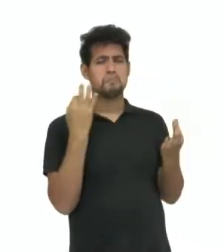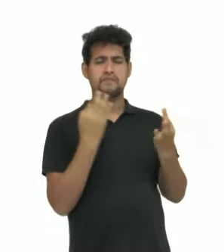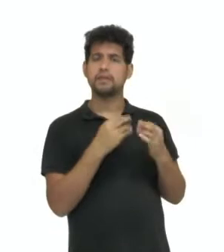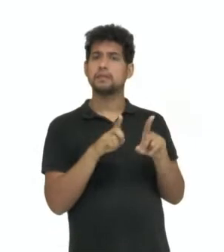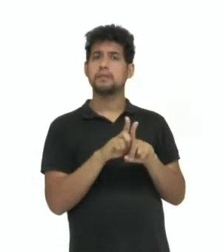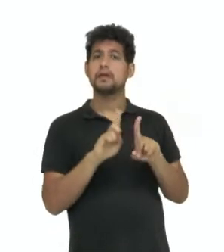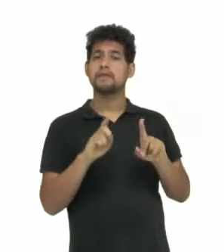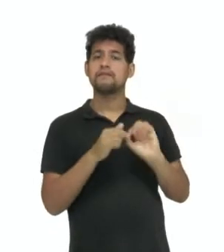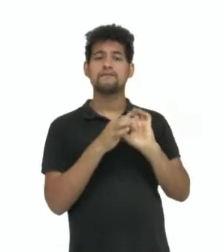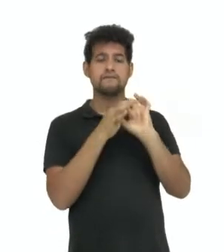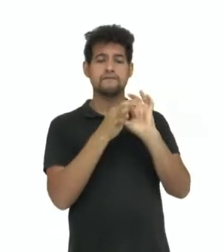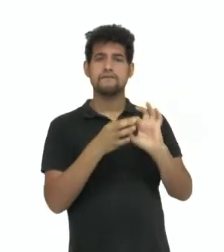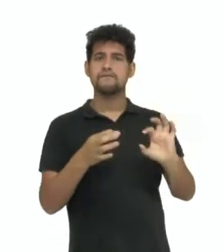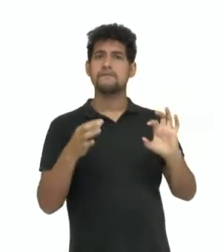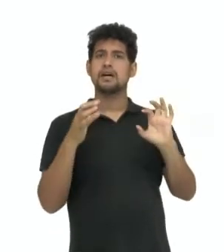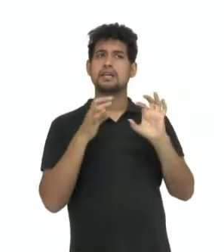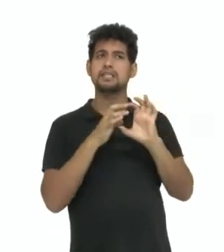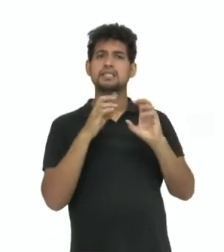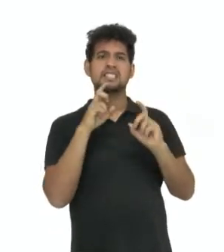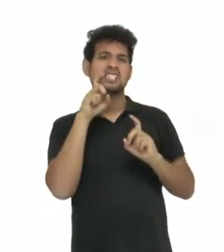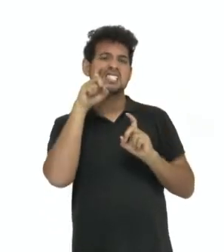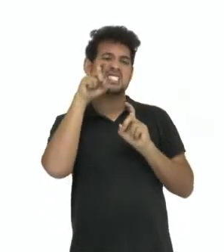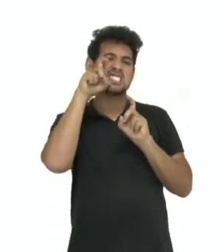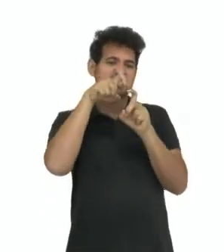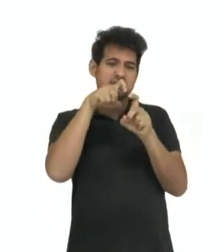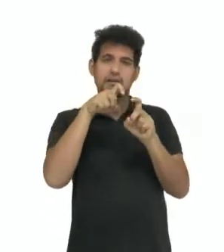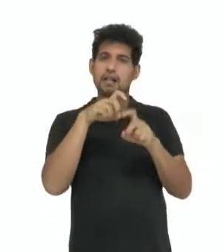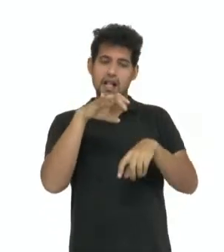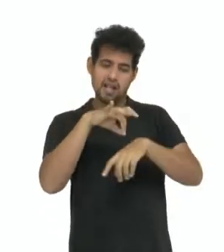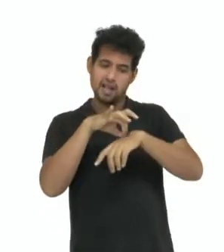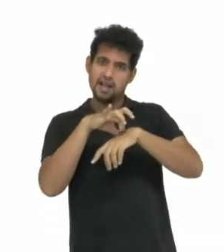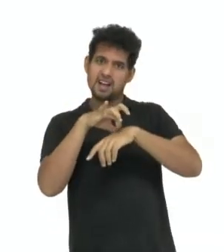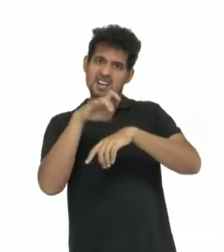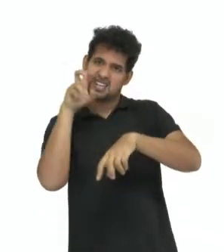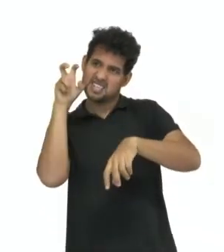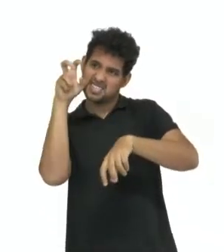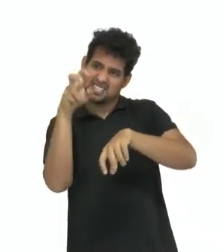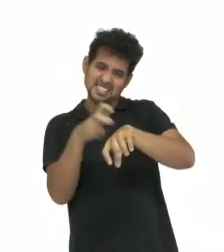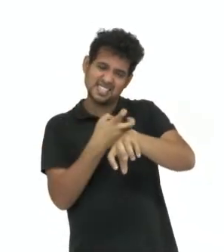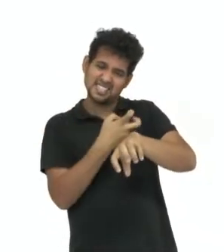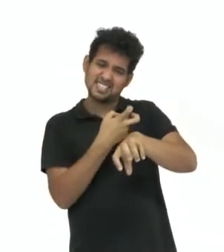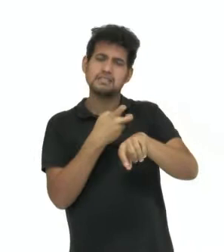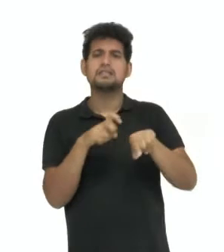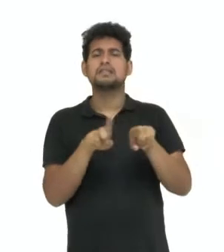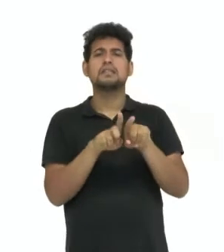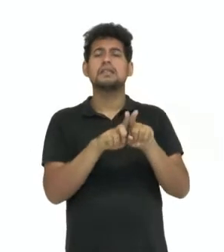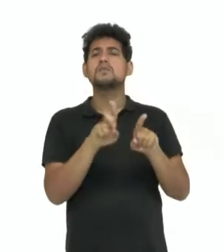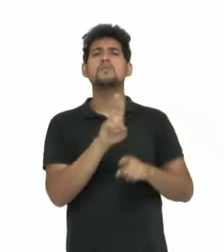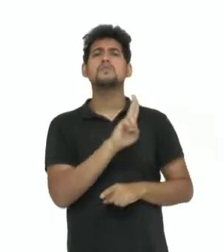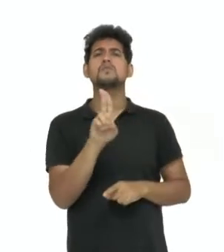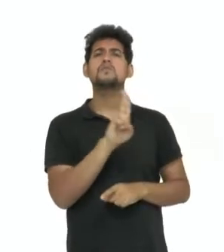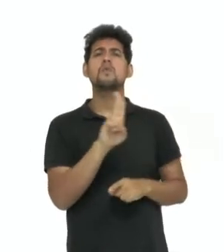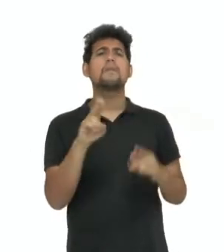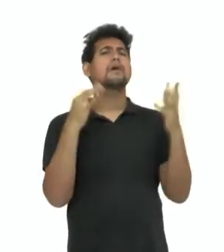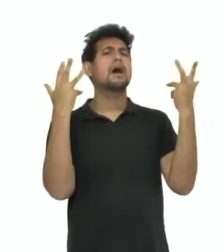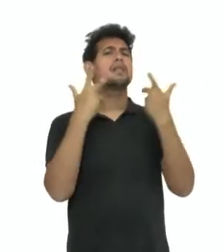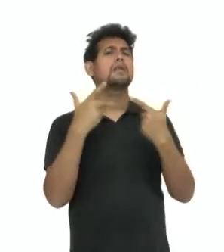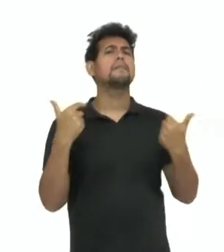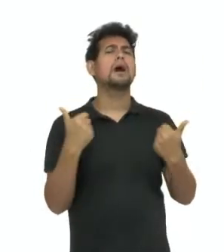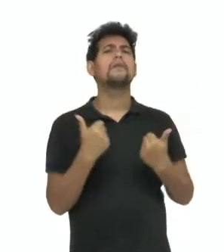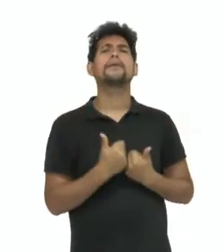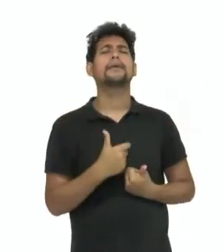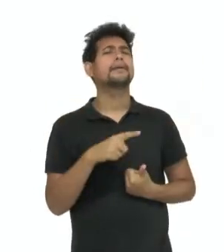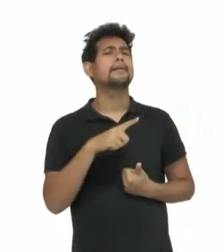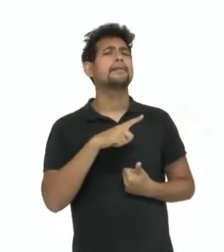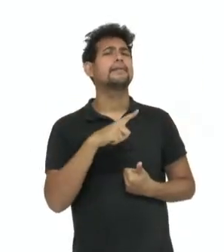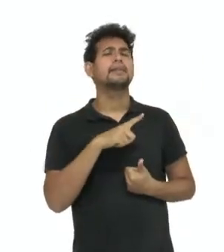permitindo que eles perfurem e rasguem a carne da presa. Como chamamos os animais que